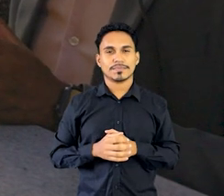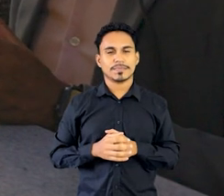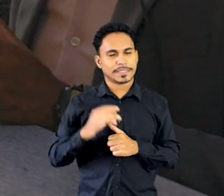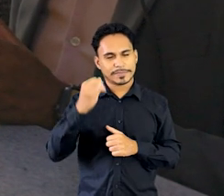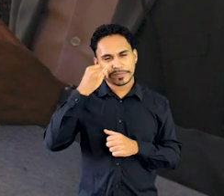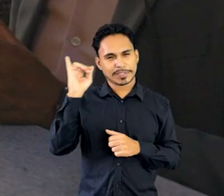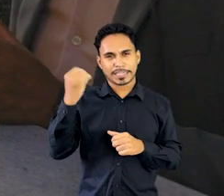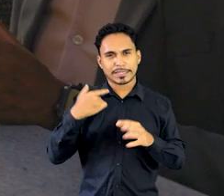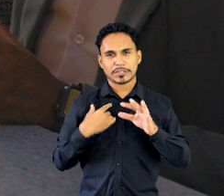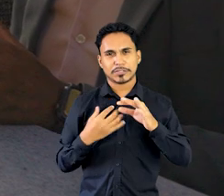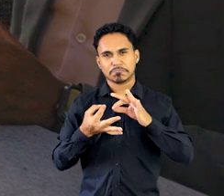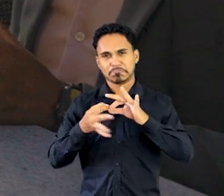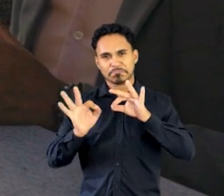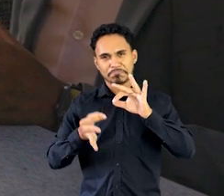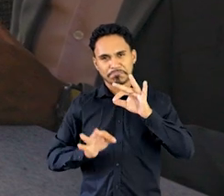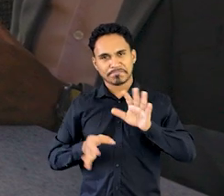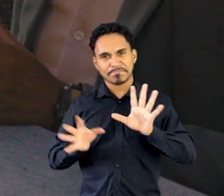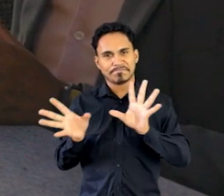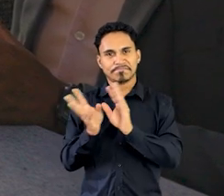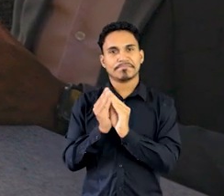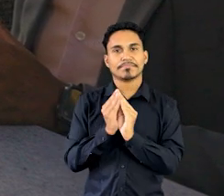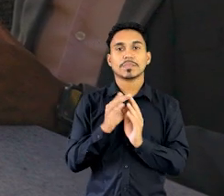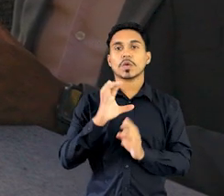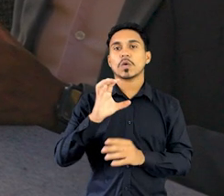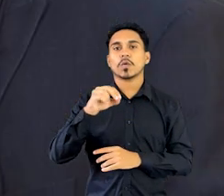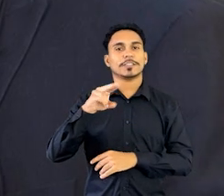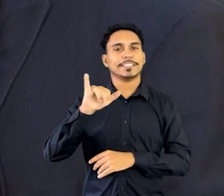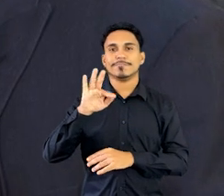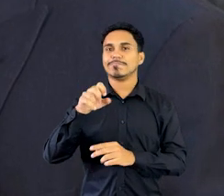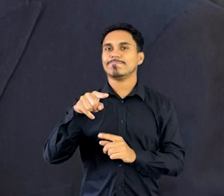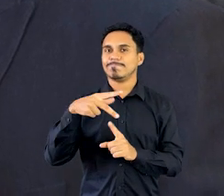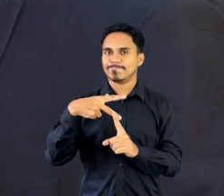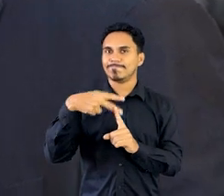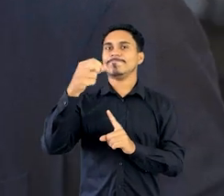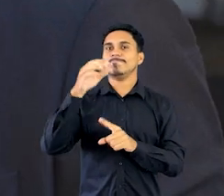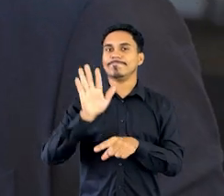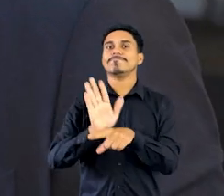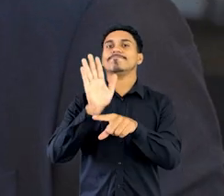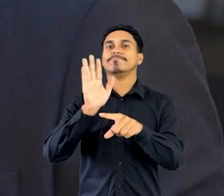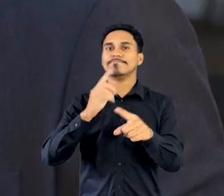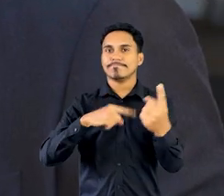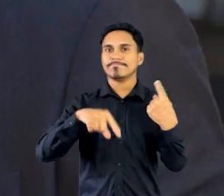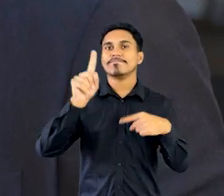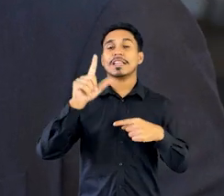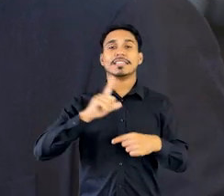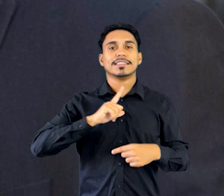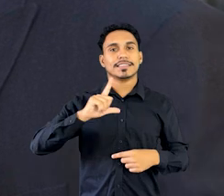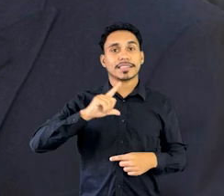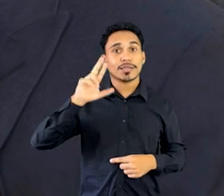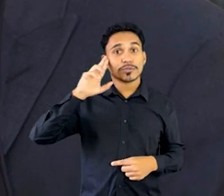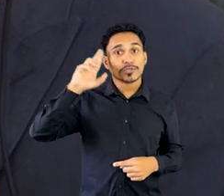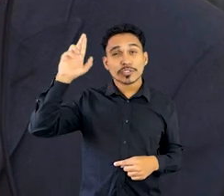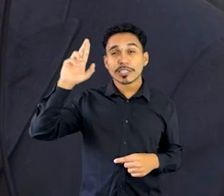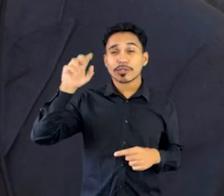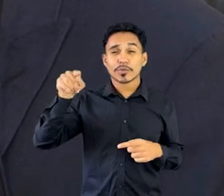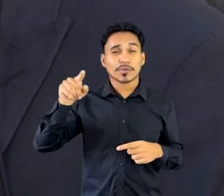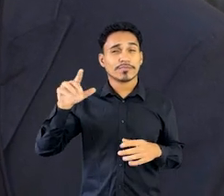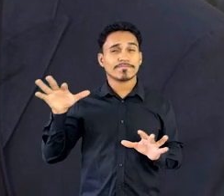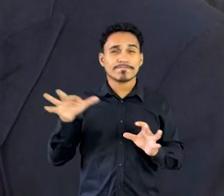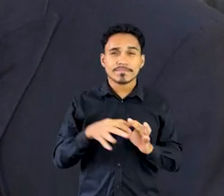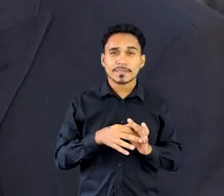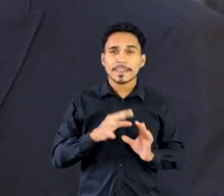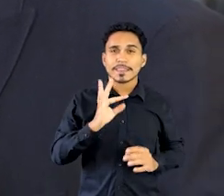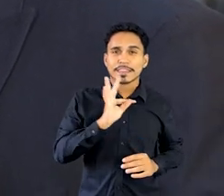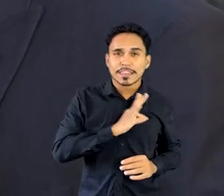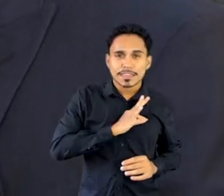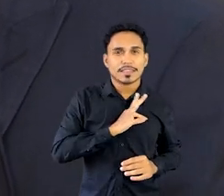por aqui para não me prolongar demais eh Eu acho que o conif tem a grande vantagem a grande vantagem de ter uma diretoria executiva que